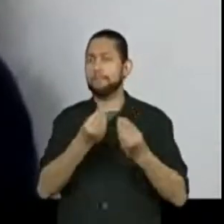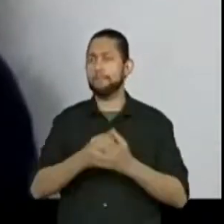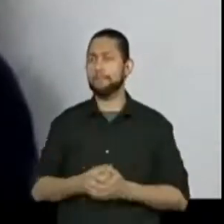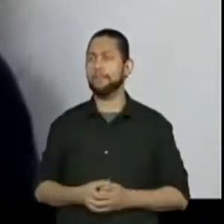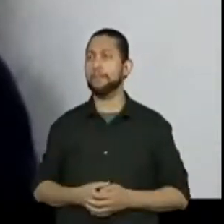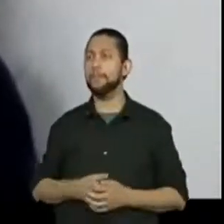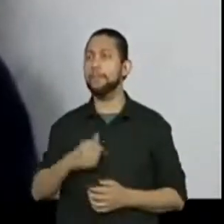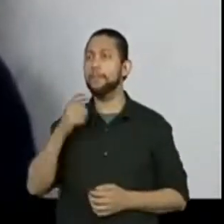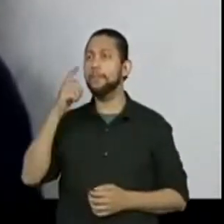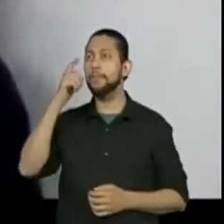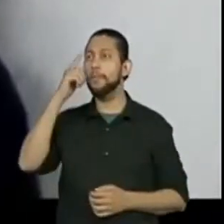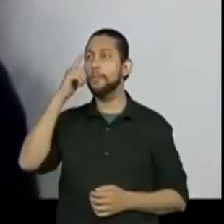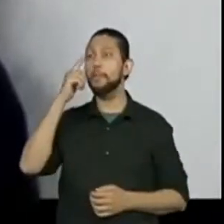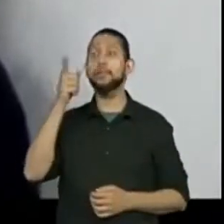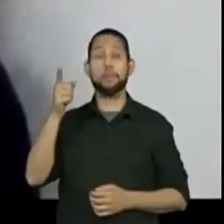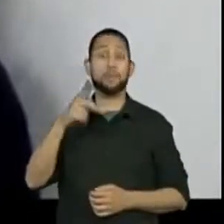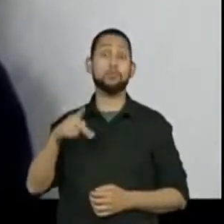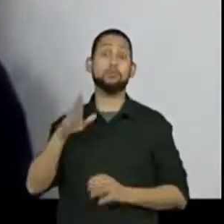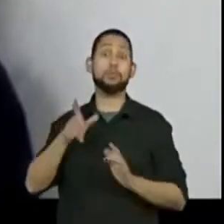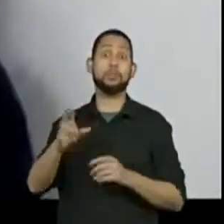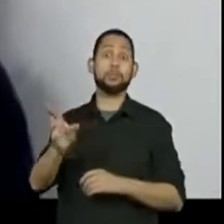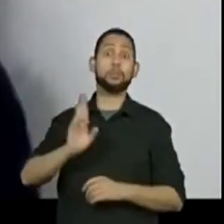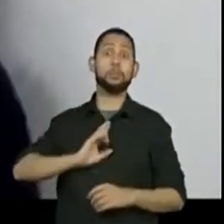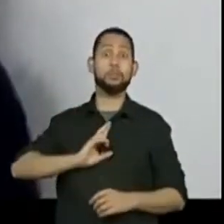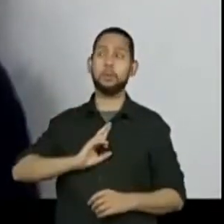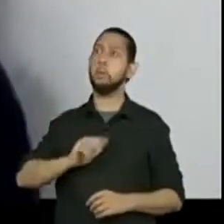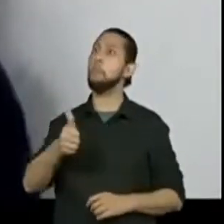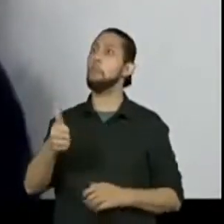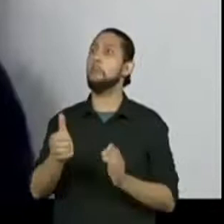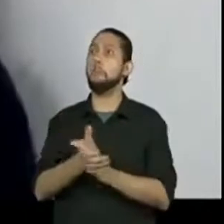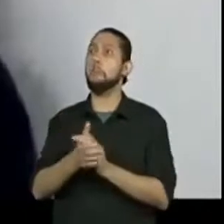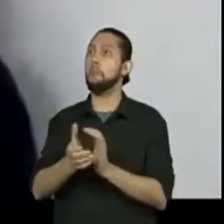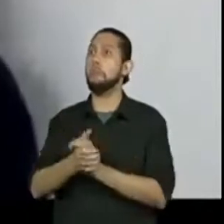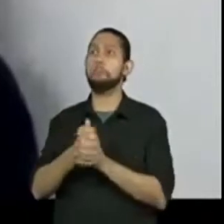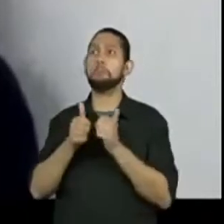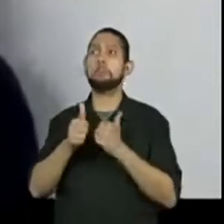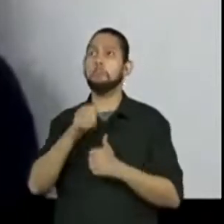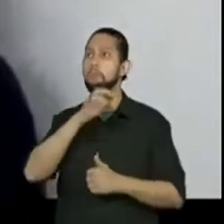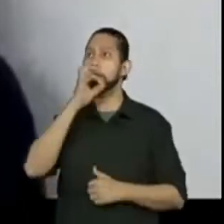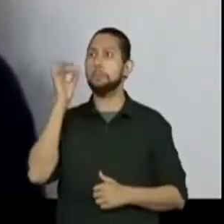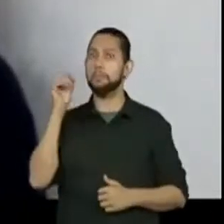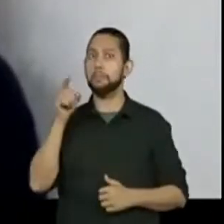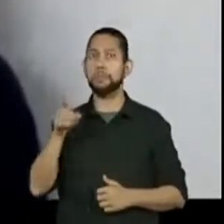professora Eliandra já trouxe aí uma resposta para a gente muito importante.